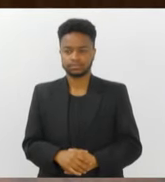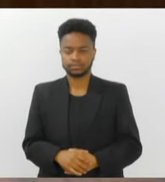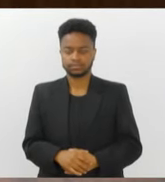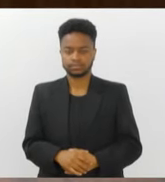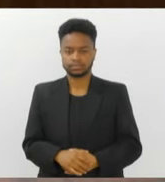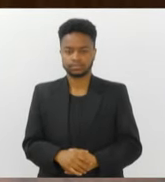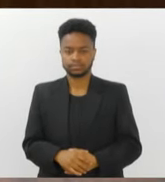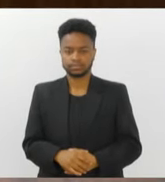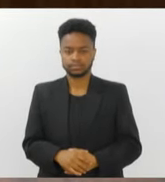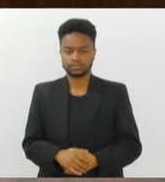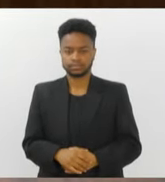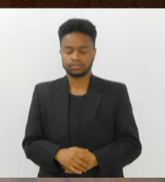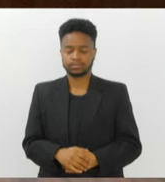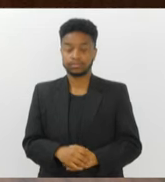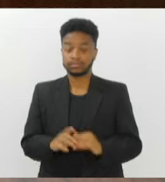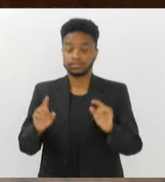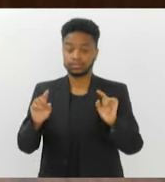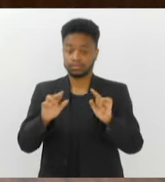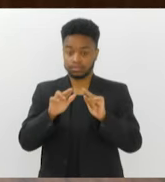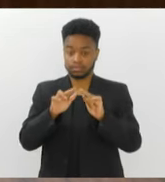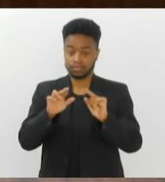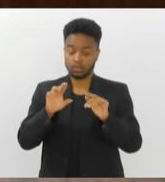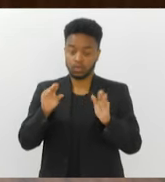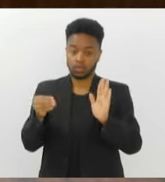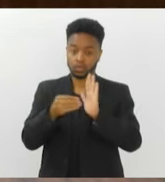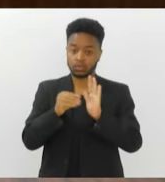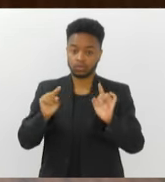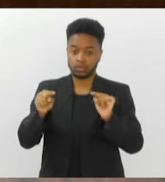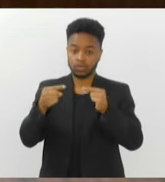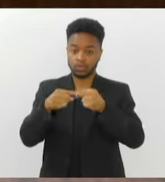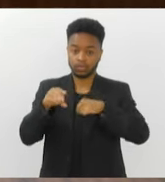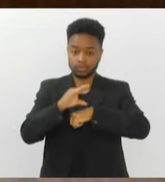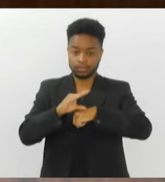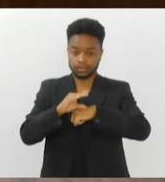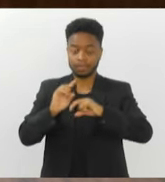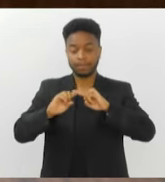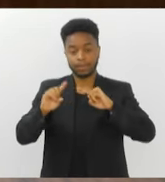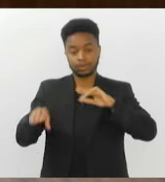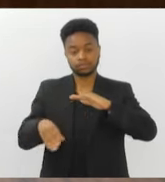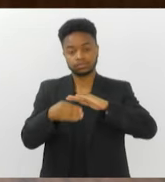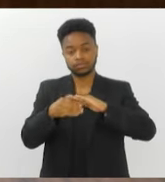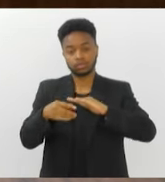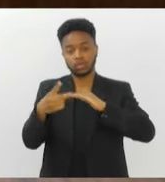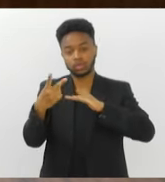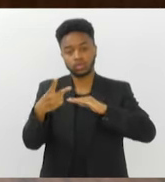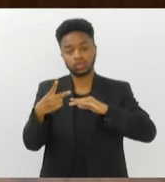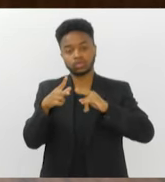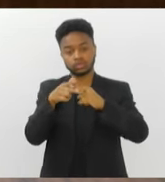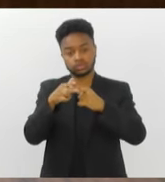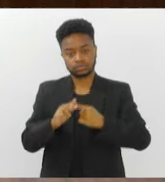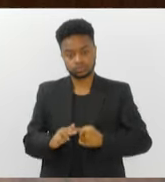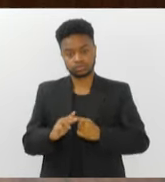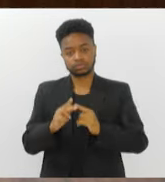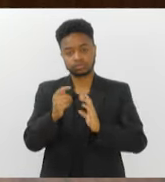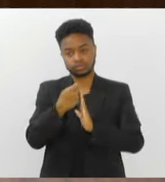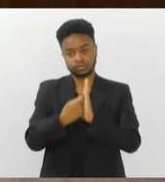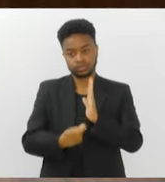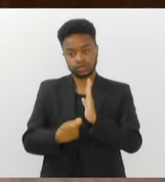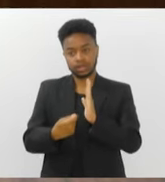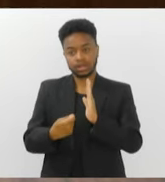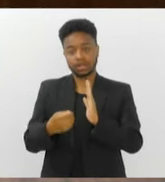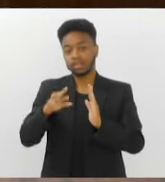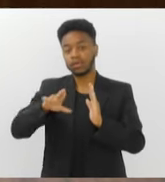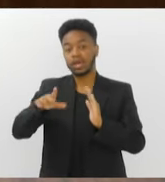pela constitucionalidade, com duas emendas redacionais. Em vez de ser ponte